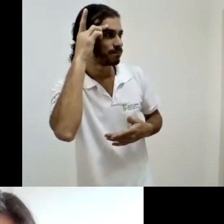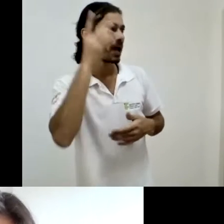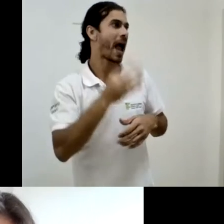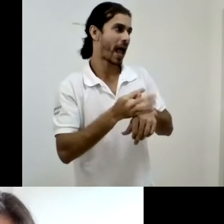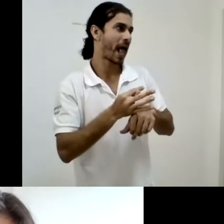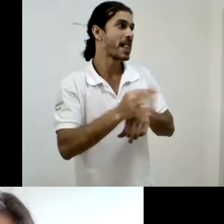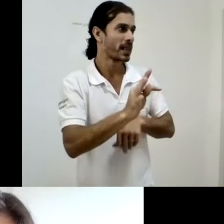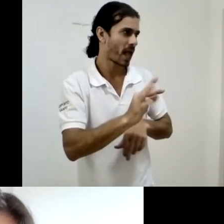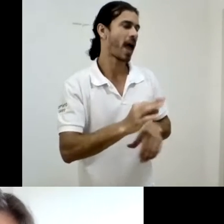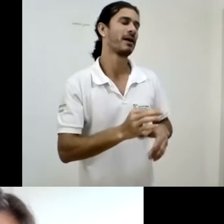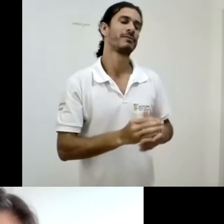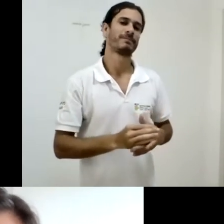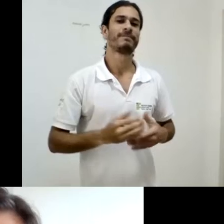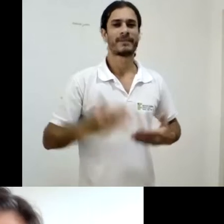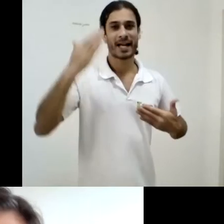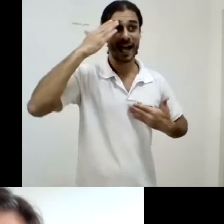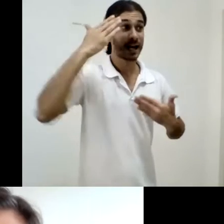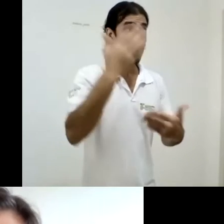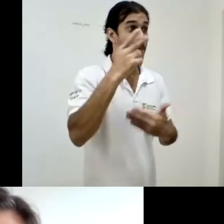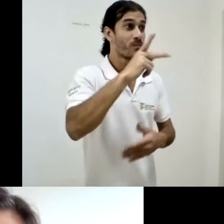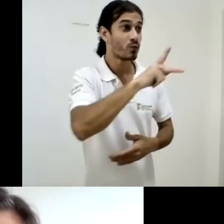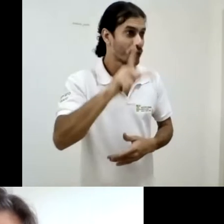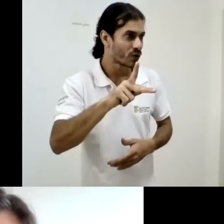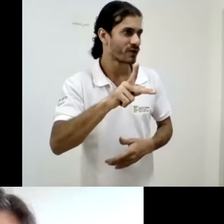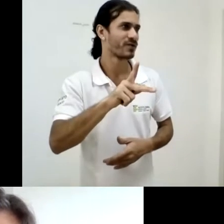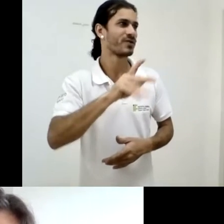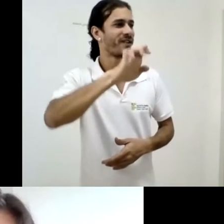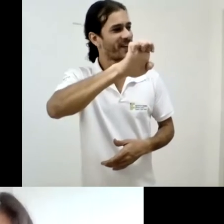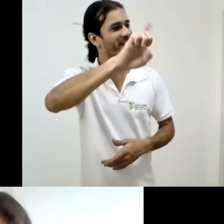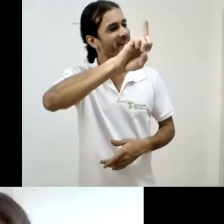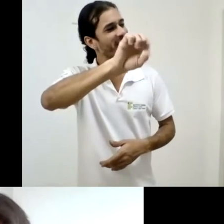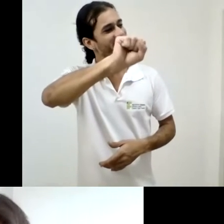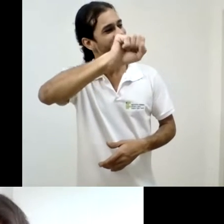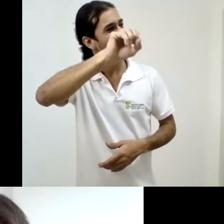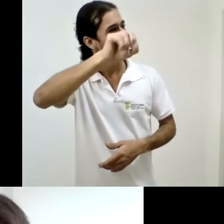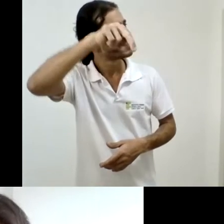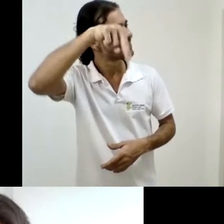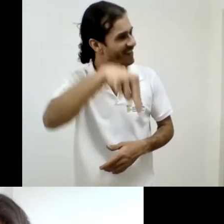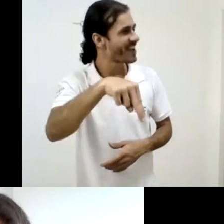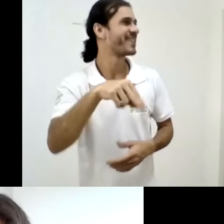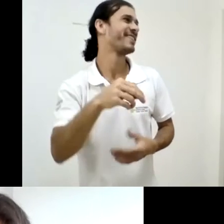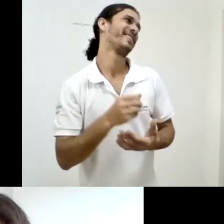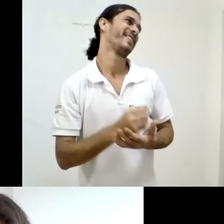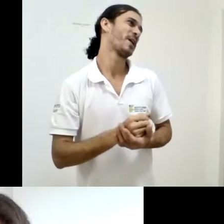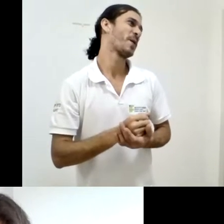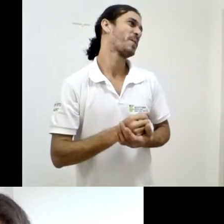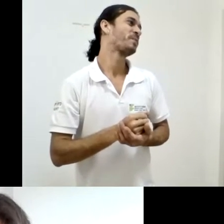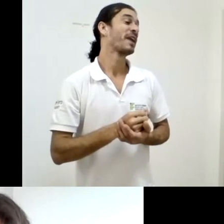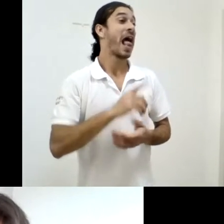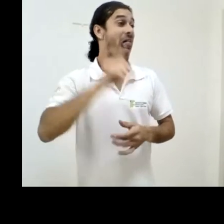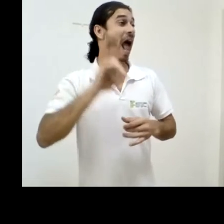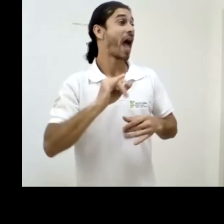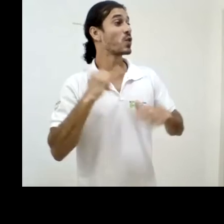do IFES lá do Campos de Cachoeira, de Capemirim, ex-aluno do doutorado, hoje um grande amigo, né?